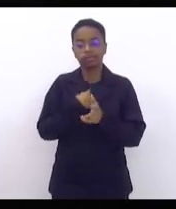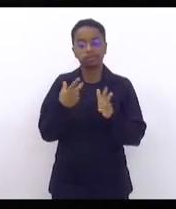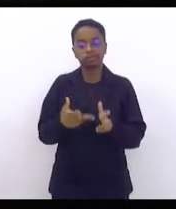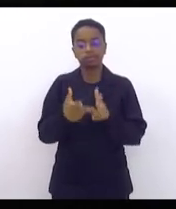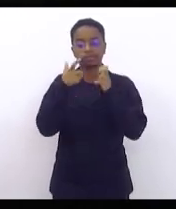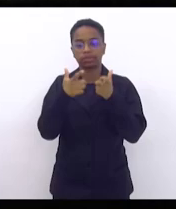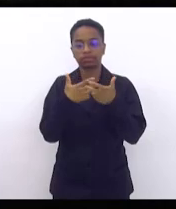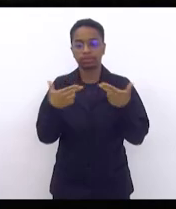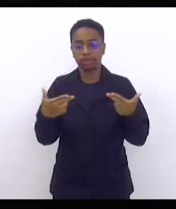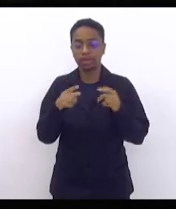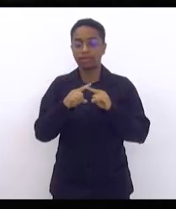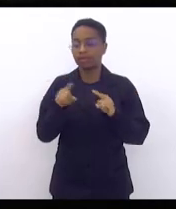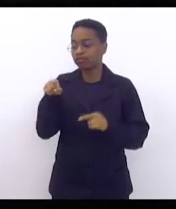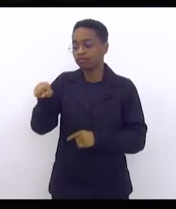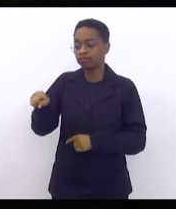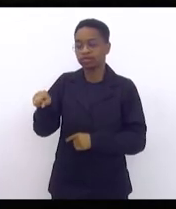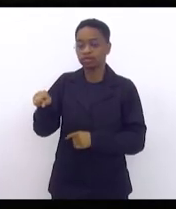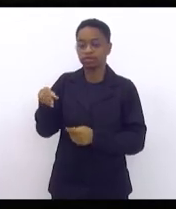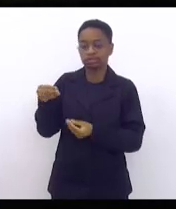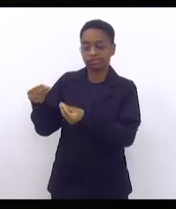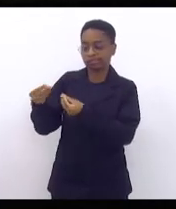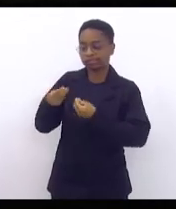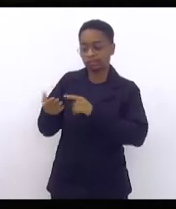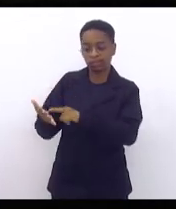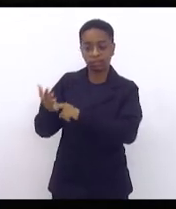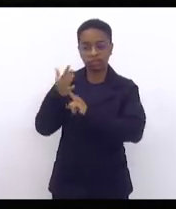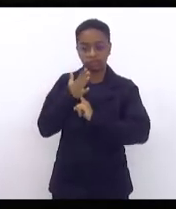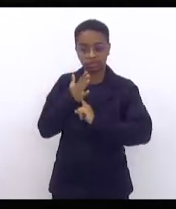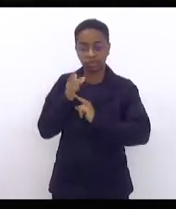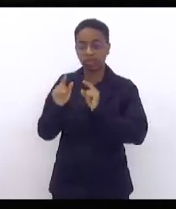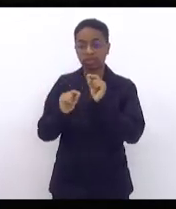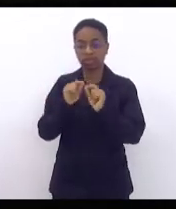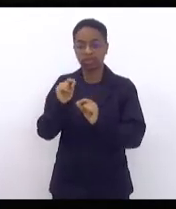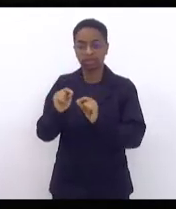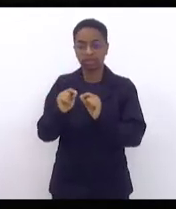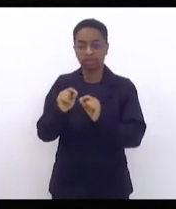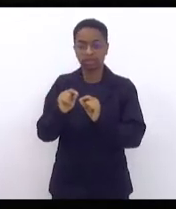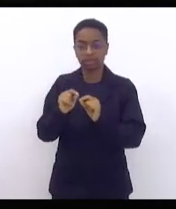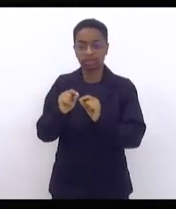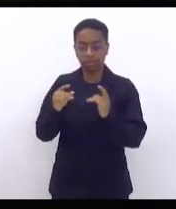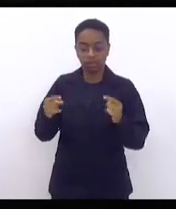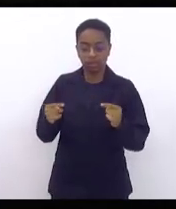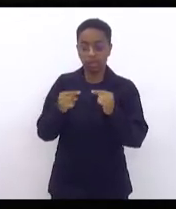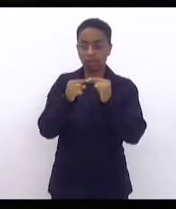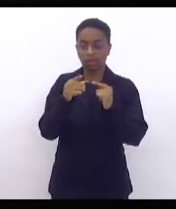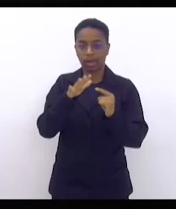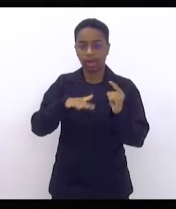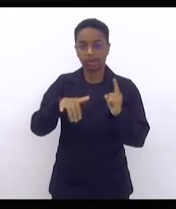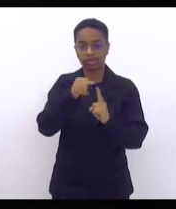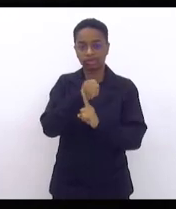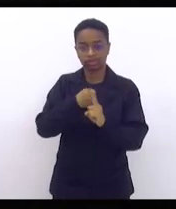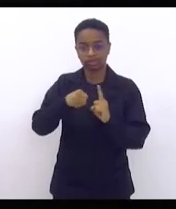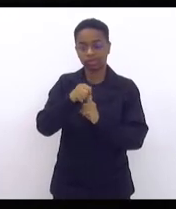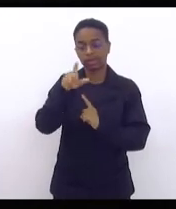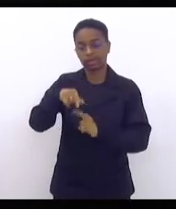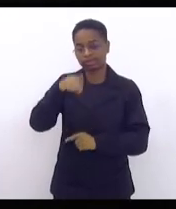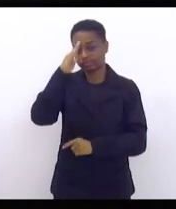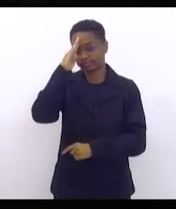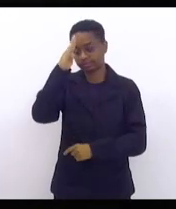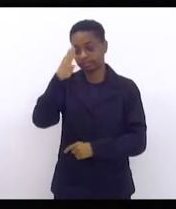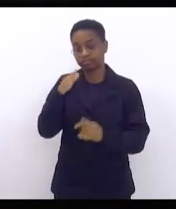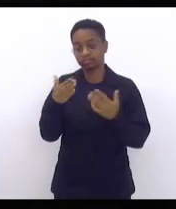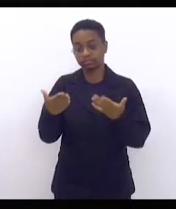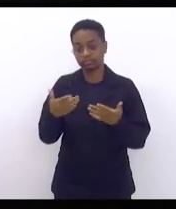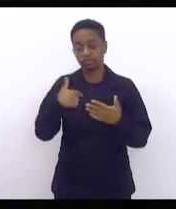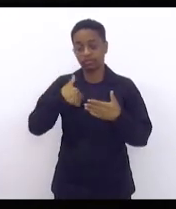esse olhar que a senhora trouxe para nossa reunião um olhar pelo social foi fundamental então aqui